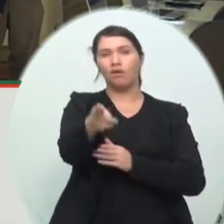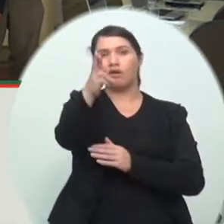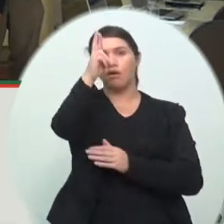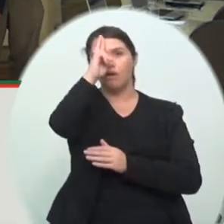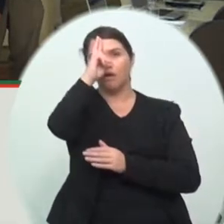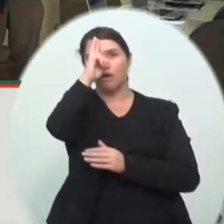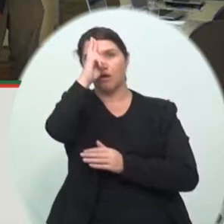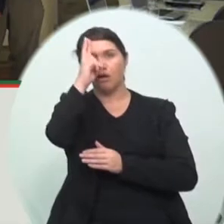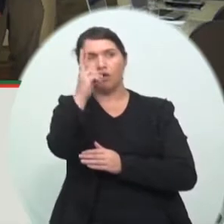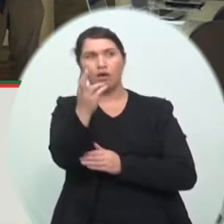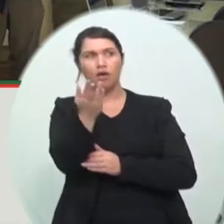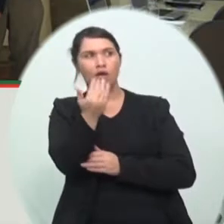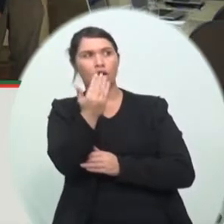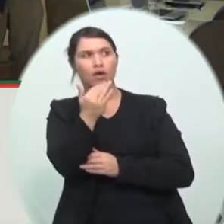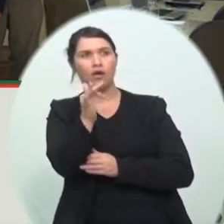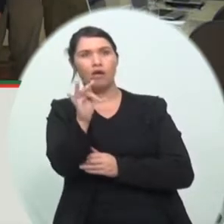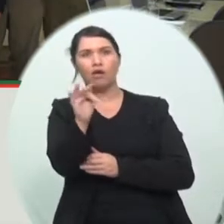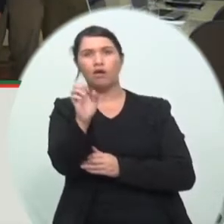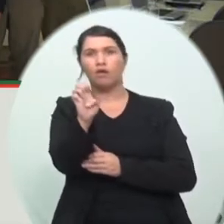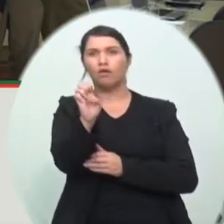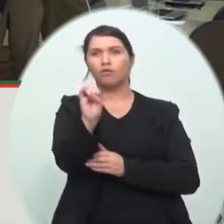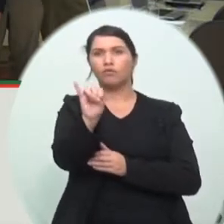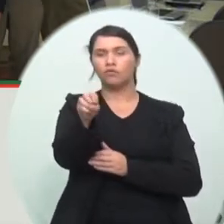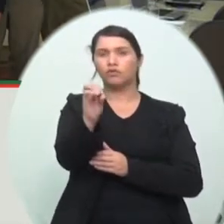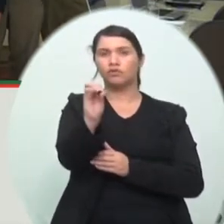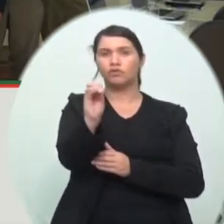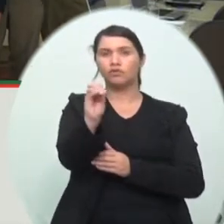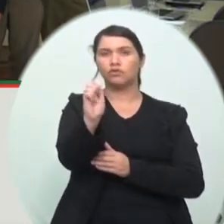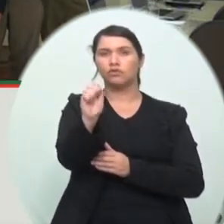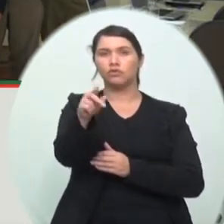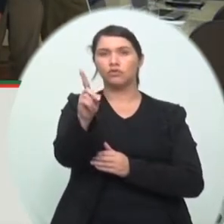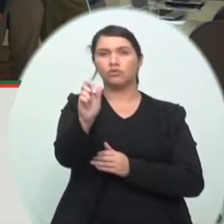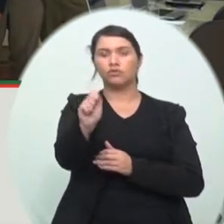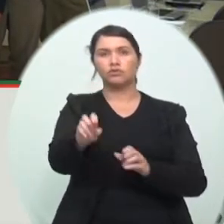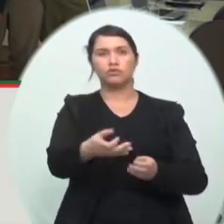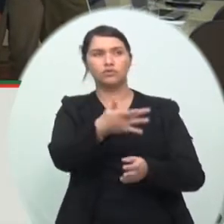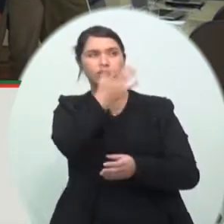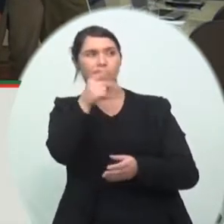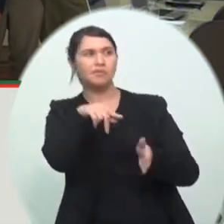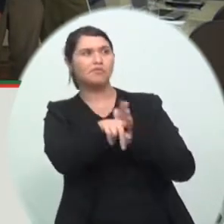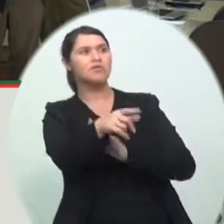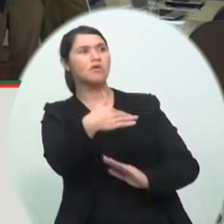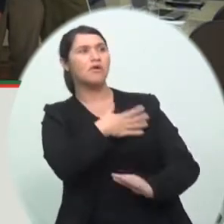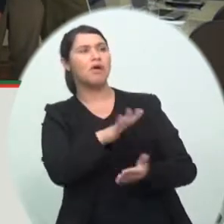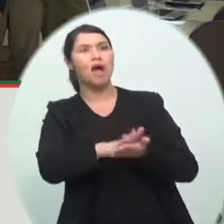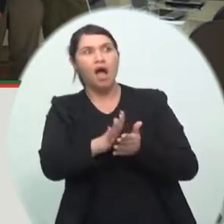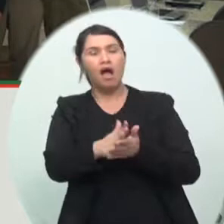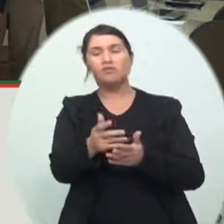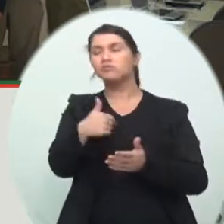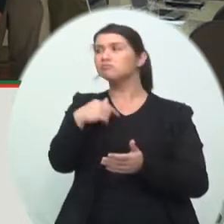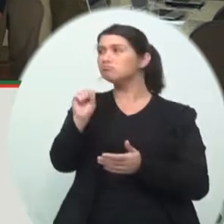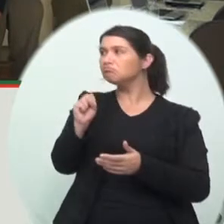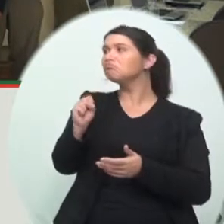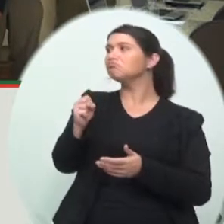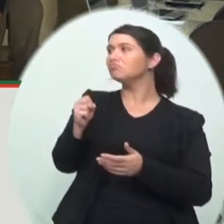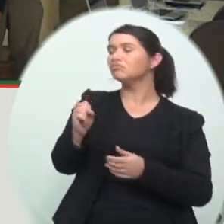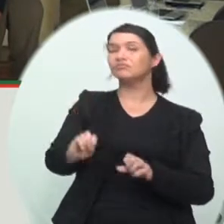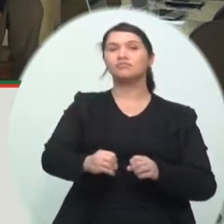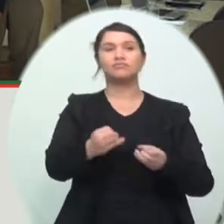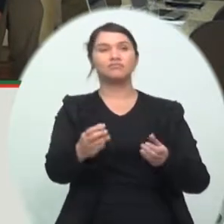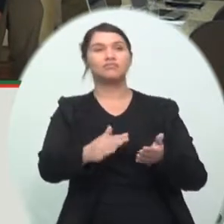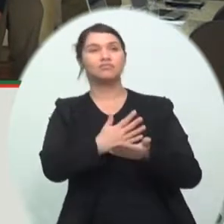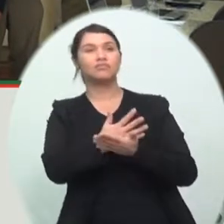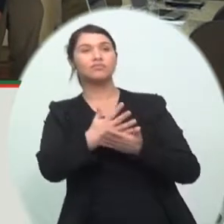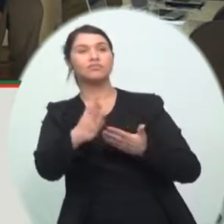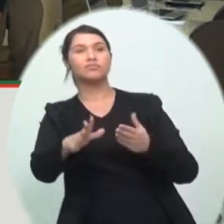aí as pessoas começaram, ah, tu gosta de samba? Eu gosto de samba e tal. E eu comecei a conhecer outras pessoas